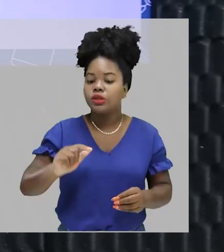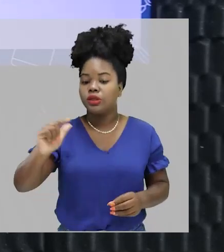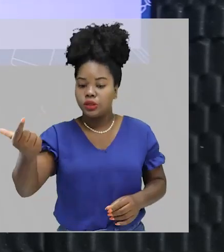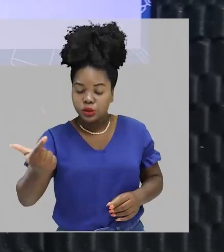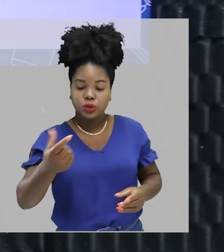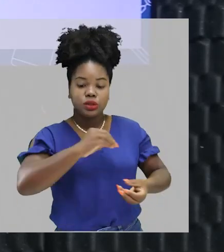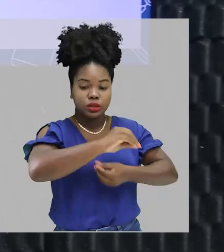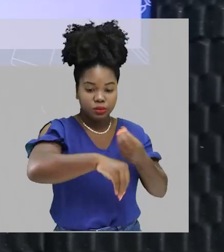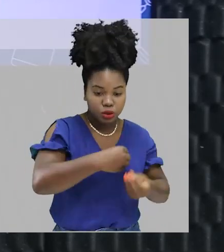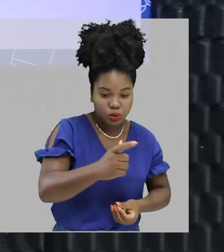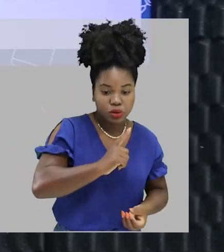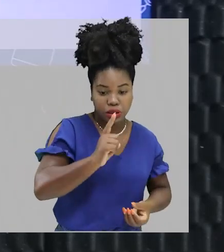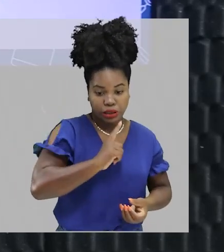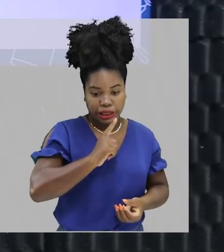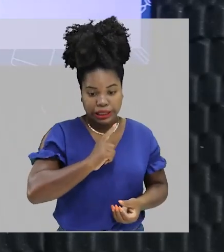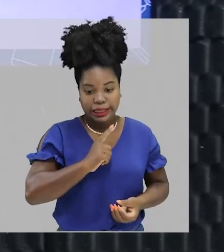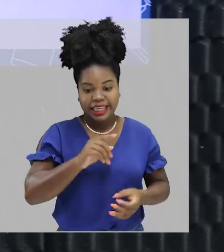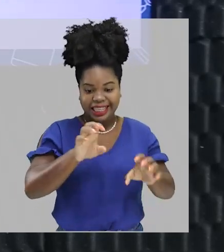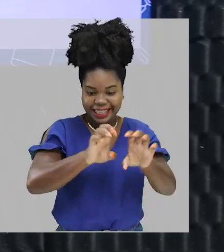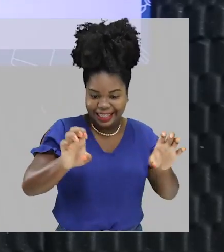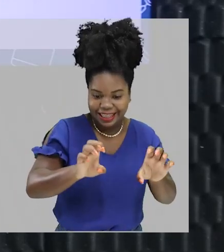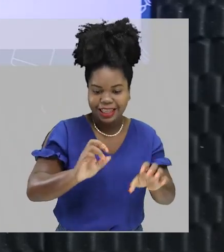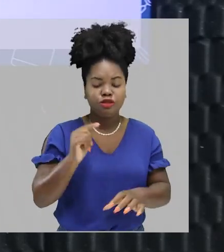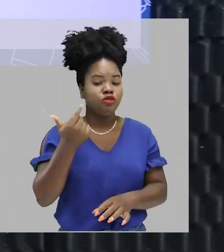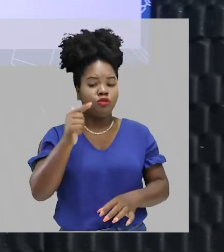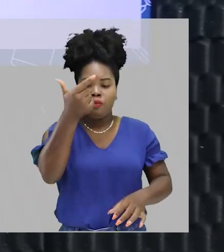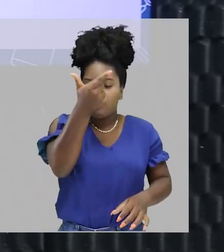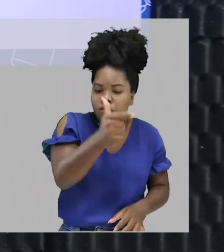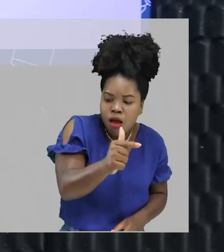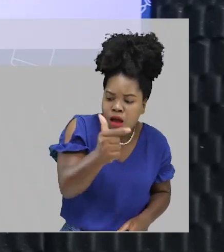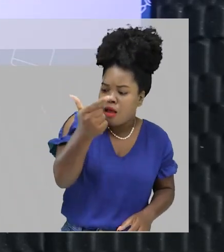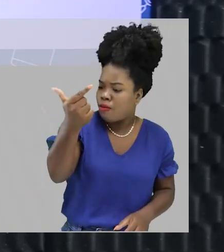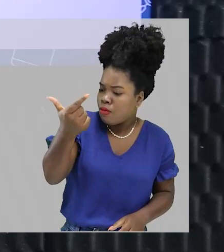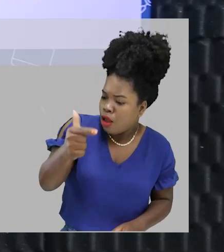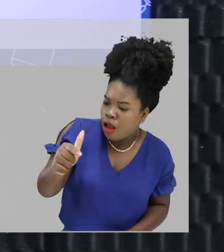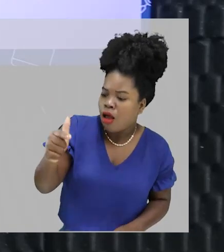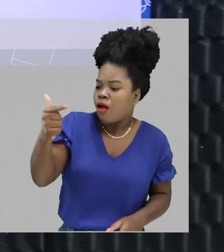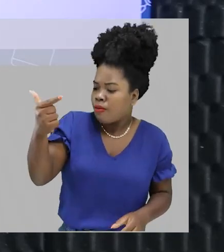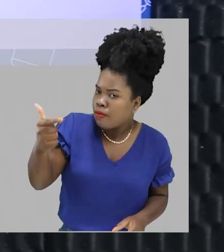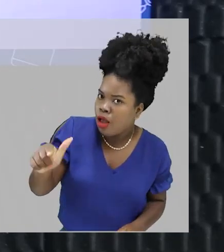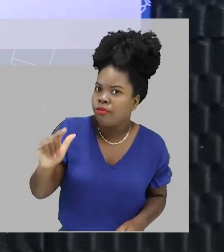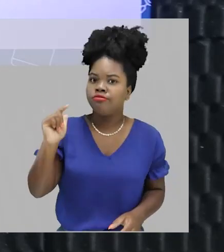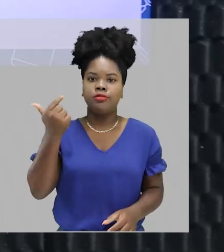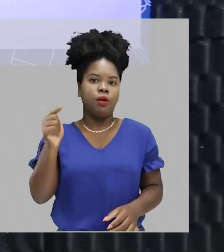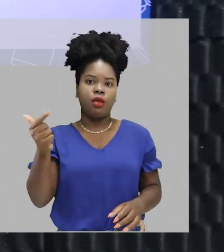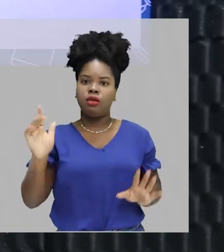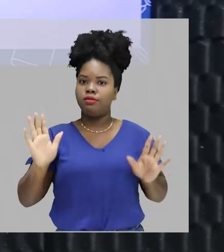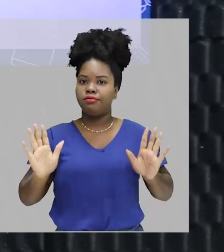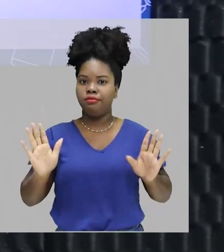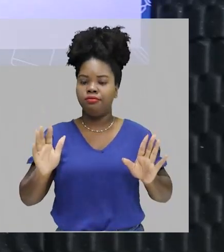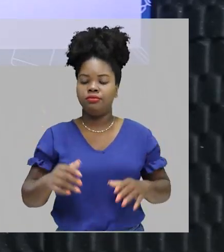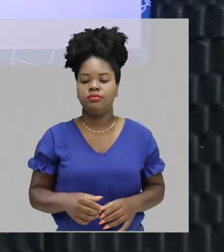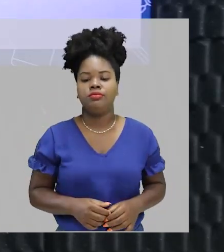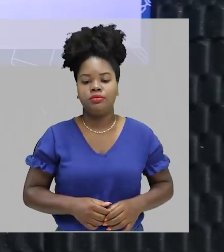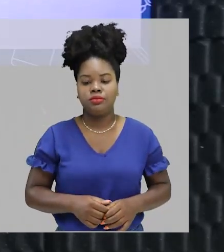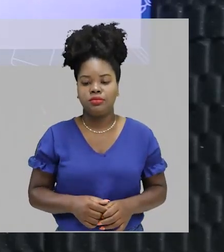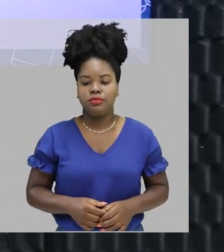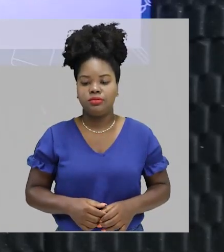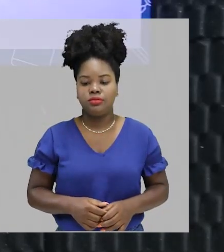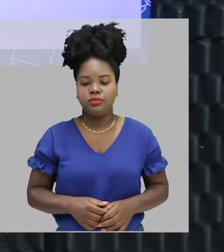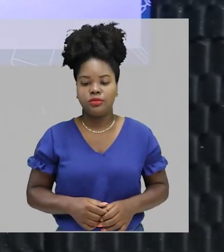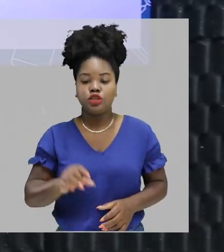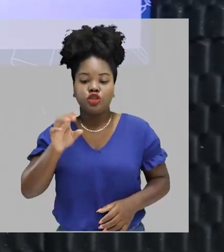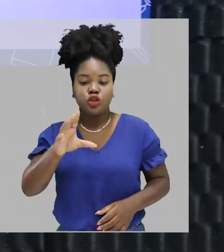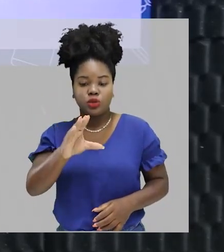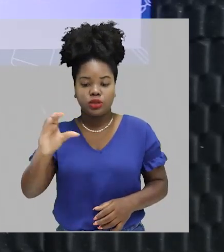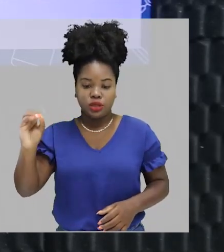substâncias envolvidas, eu não tenho essa repetição, eu não tenho essa situação, aparecendo no produto, aparecendo no reagente.